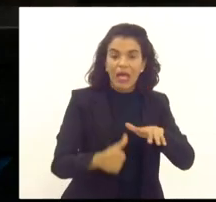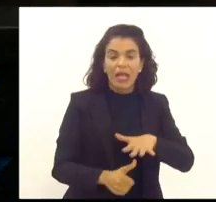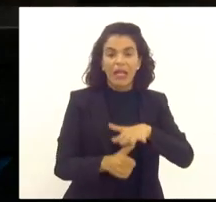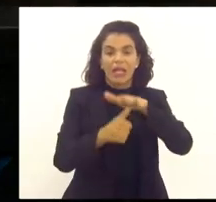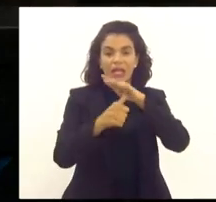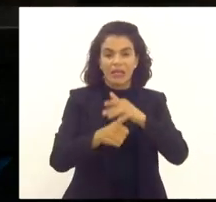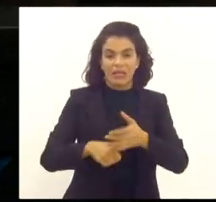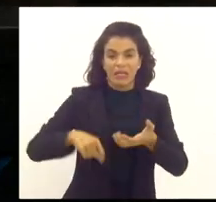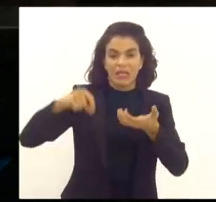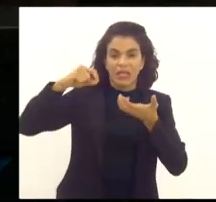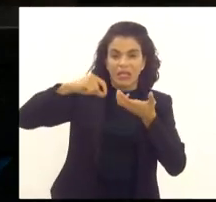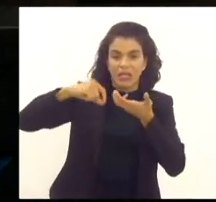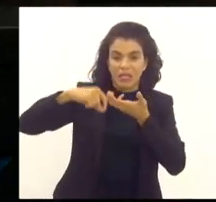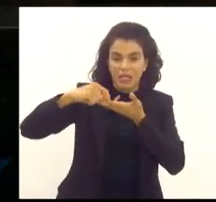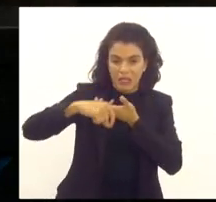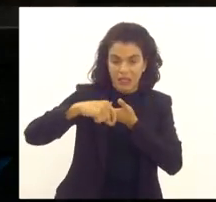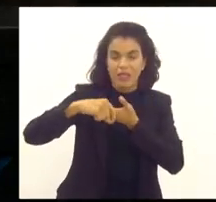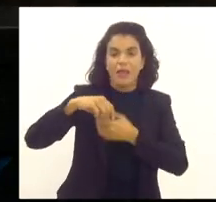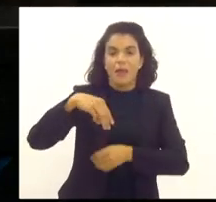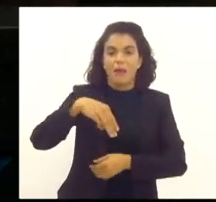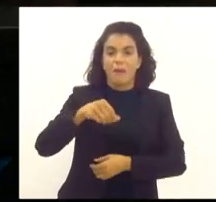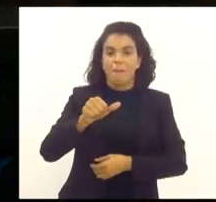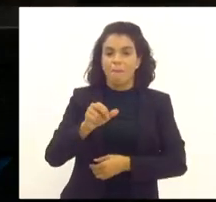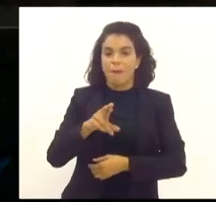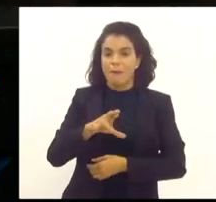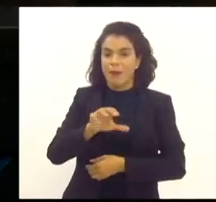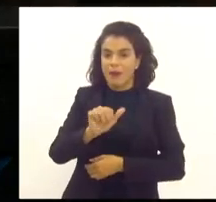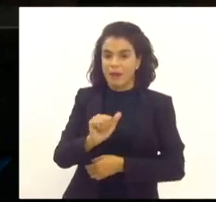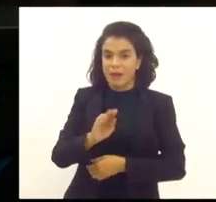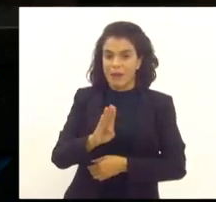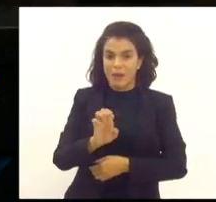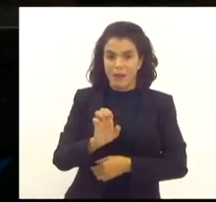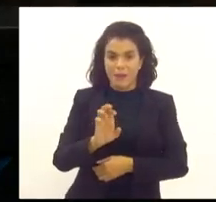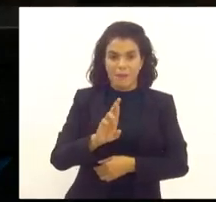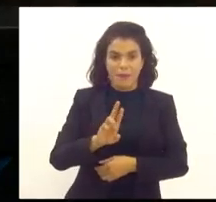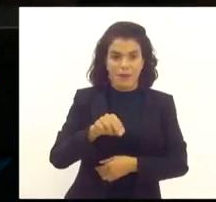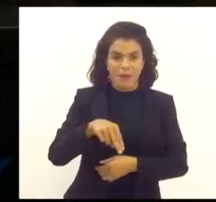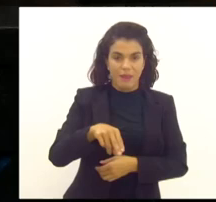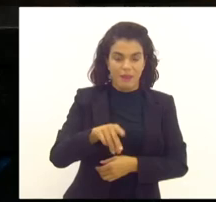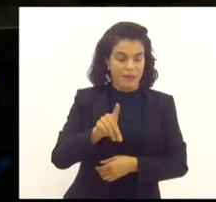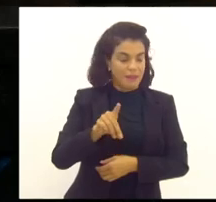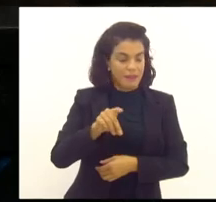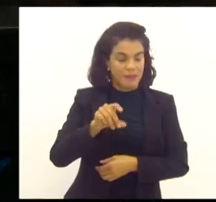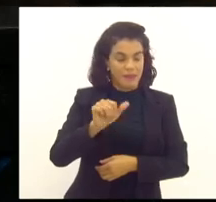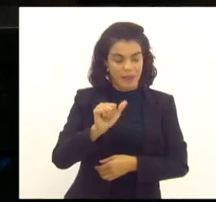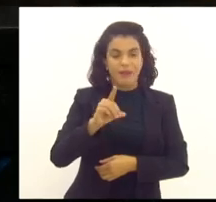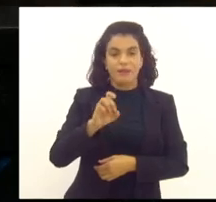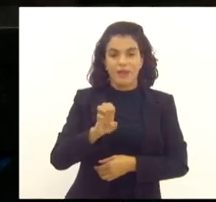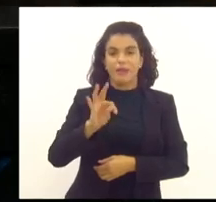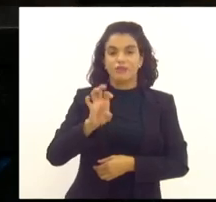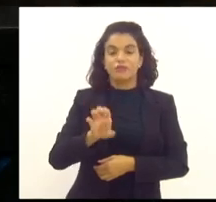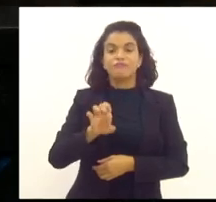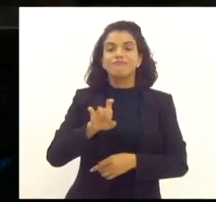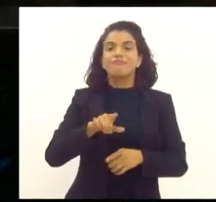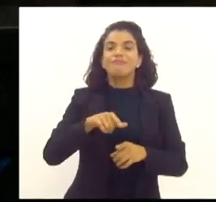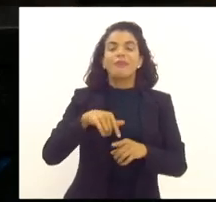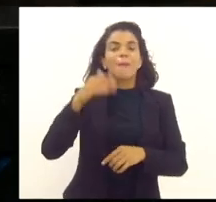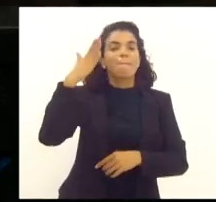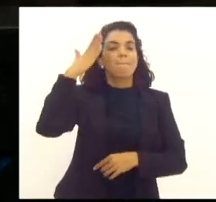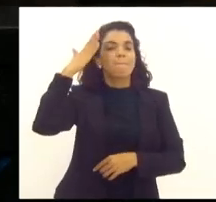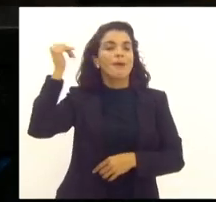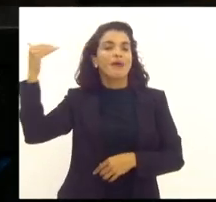quilombola Maria Bernadete Pacífico conhecida como mãe